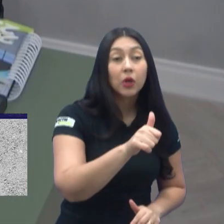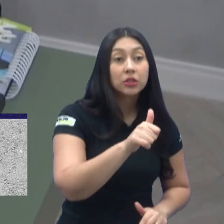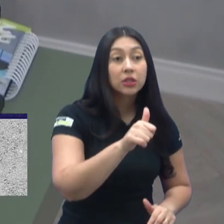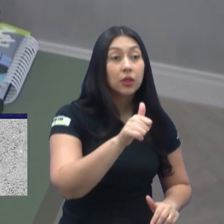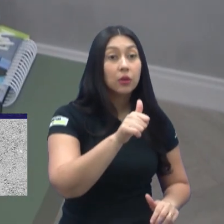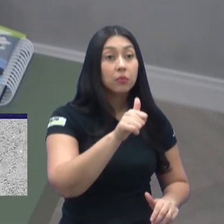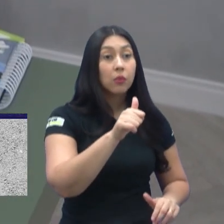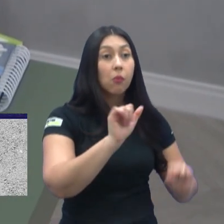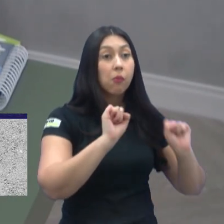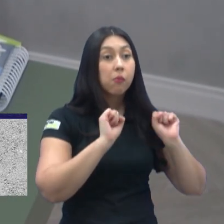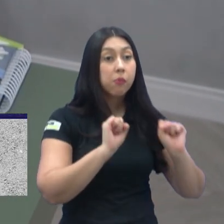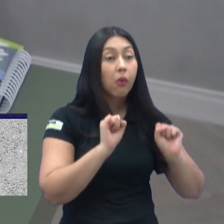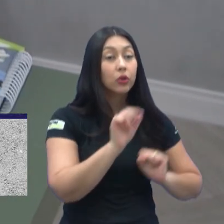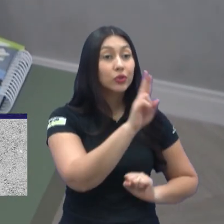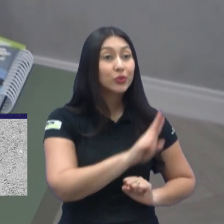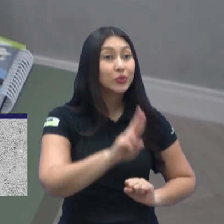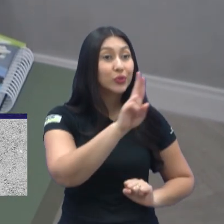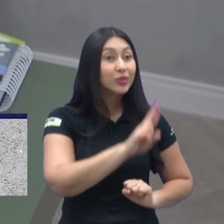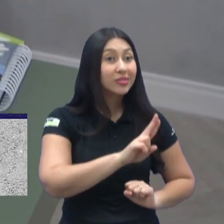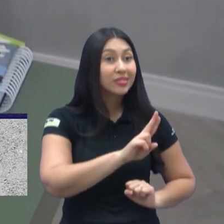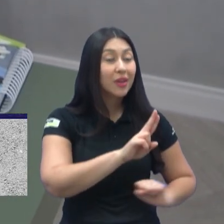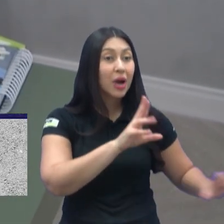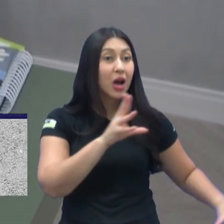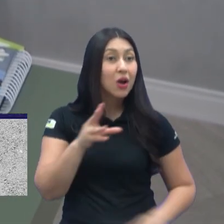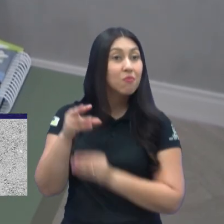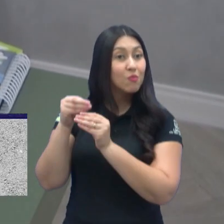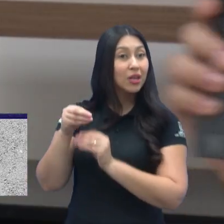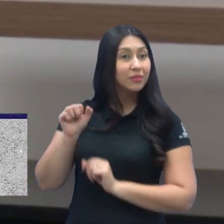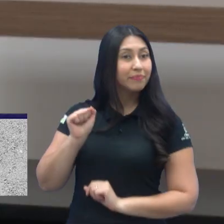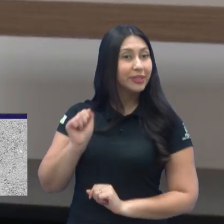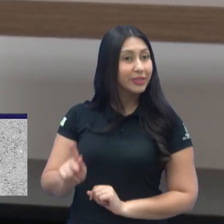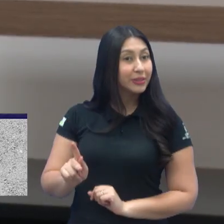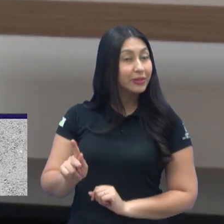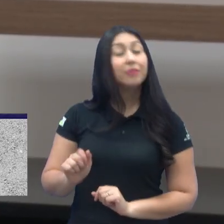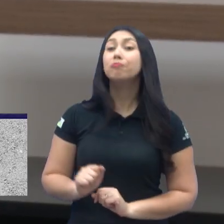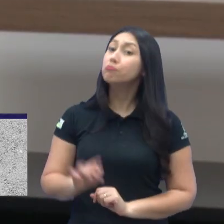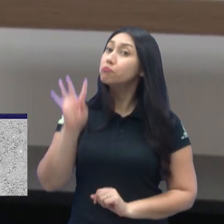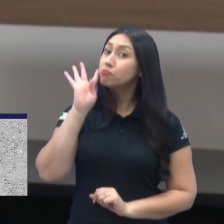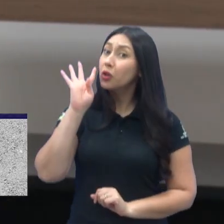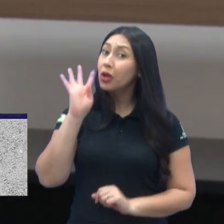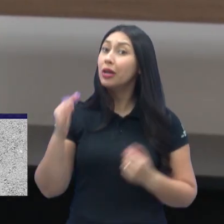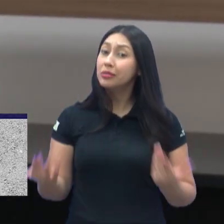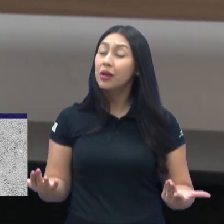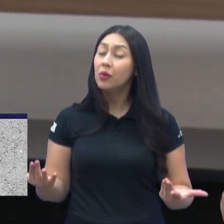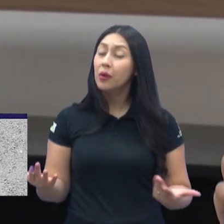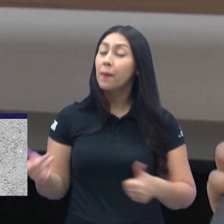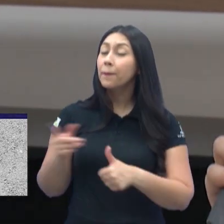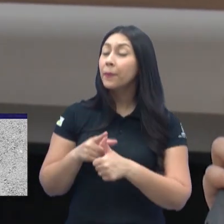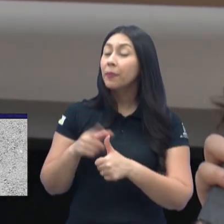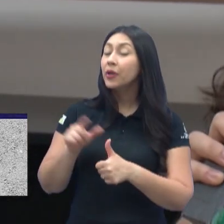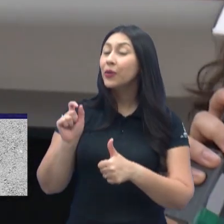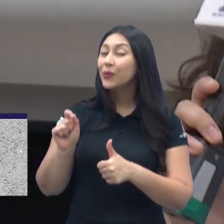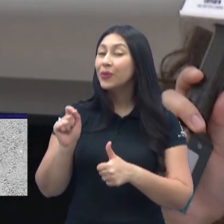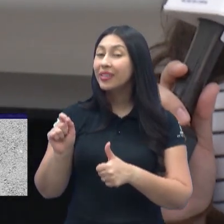recurso, você pode utilizar ele para fazer um complemento da sua aposentadoria. Que legal, tá vendo? Então, primeiro ponto aí é